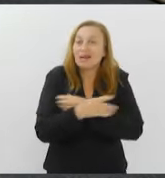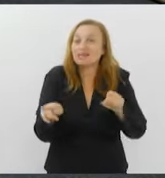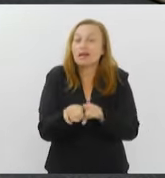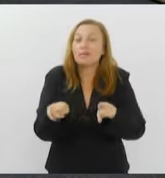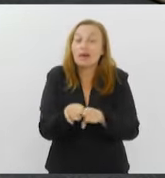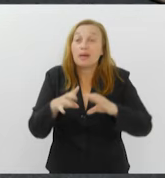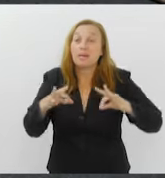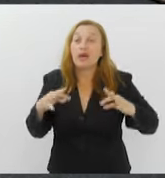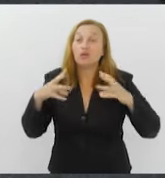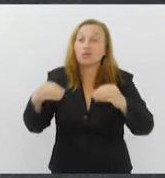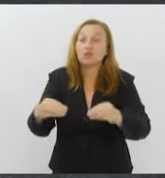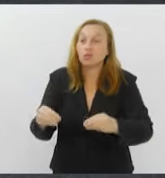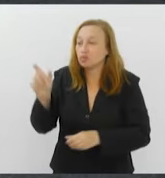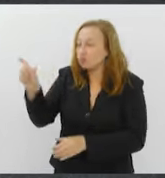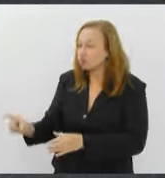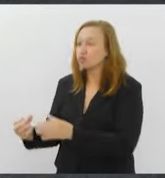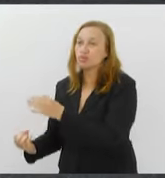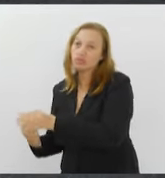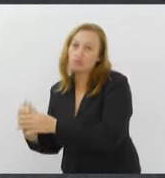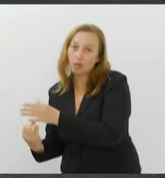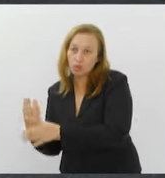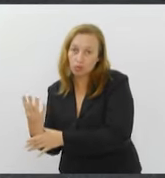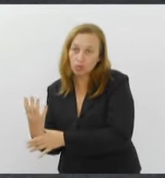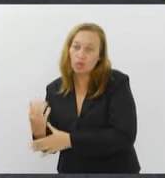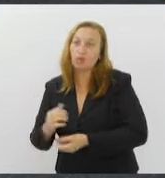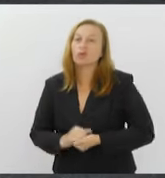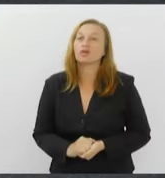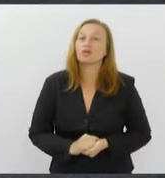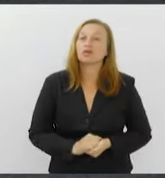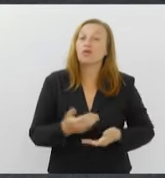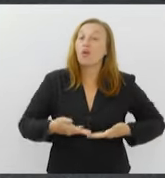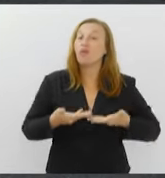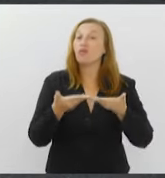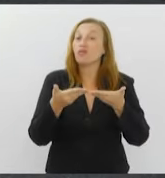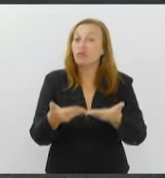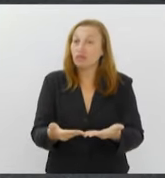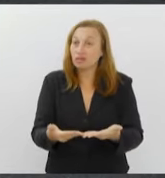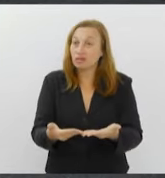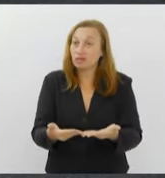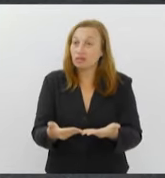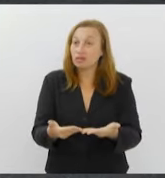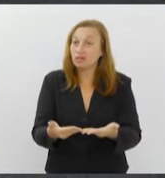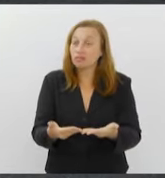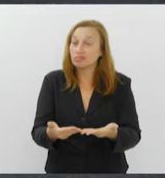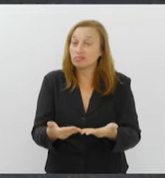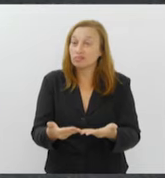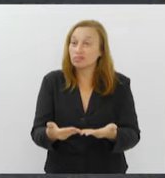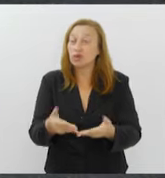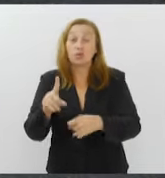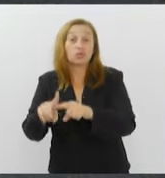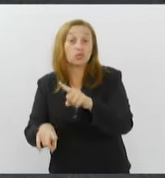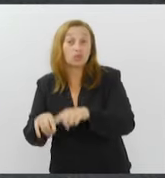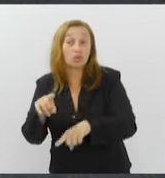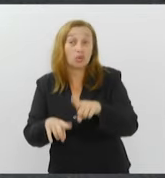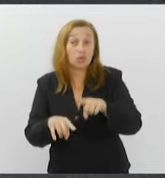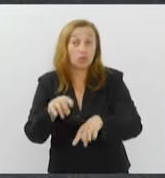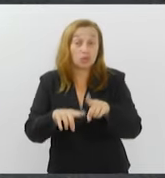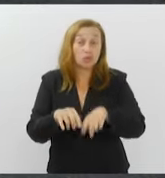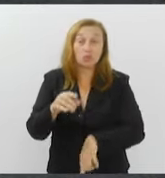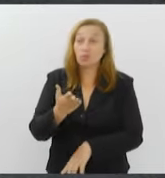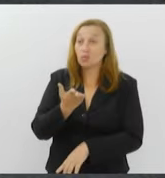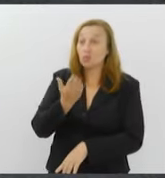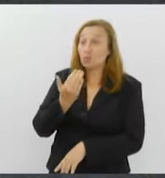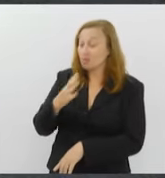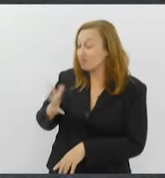todos os produtores e as produtoras que oferecem, não é, os produtos, os alimentos